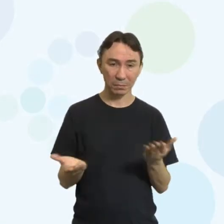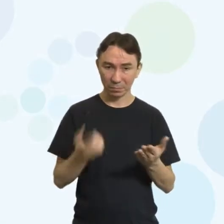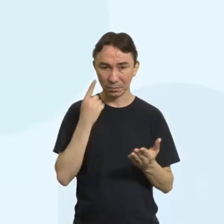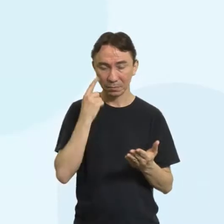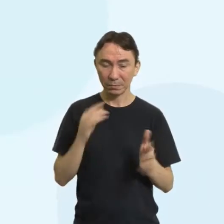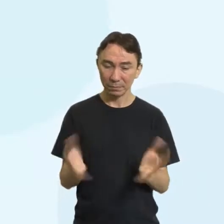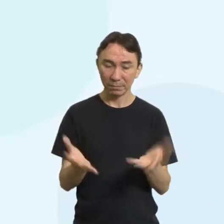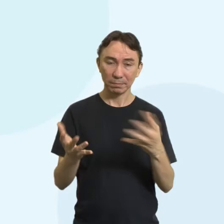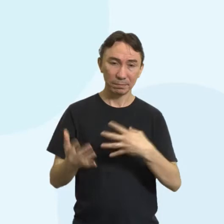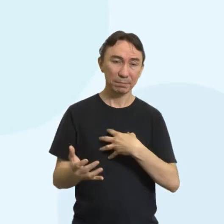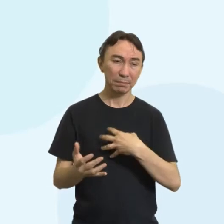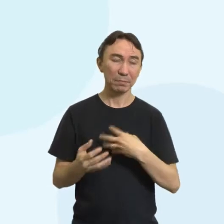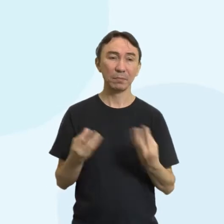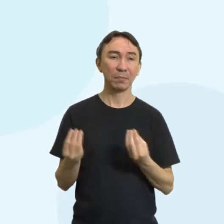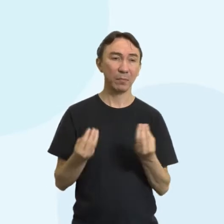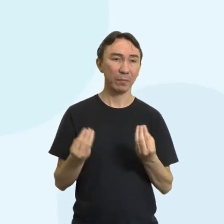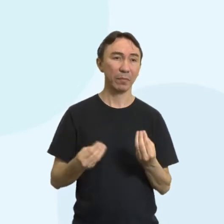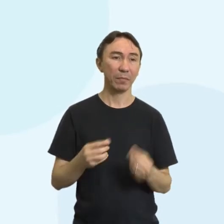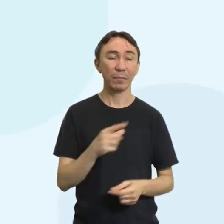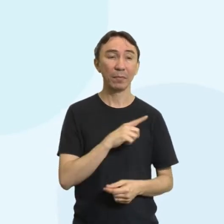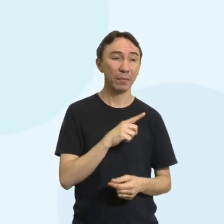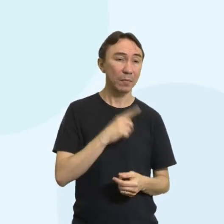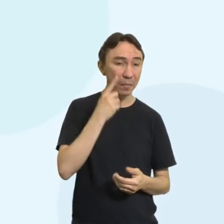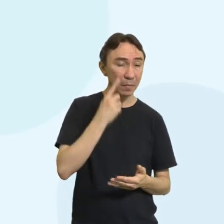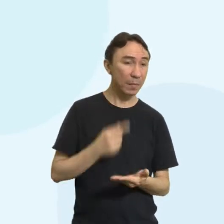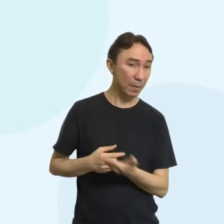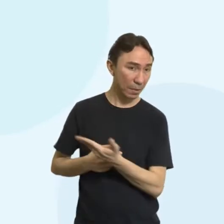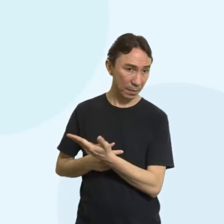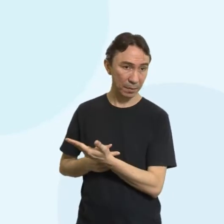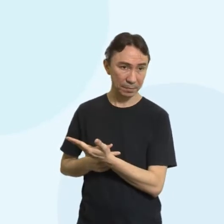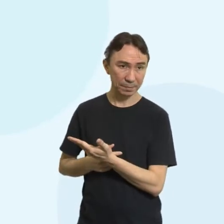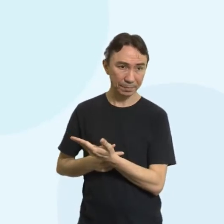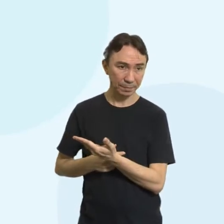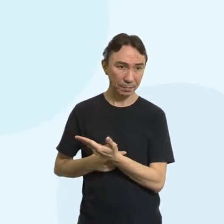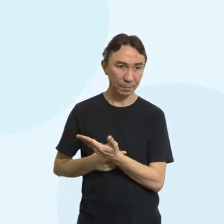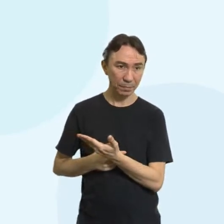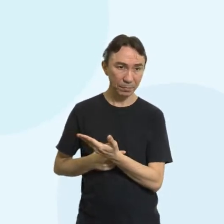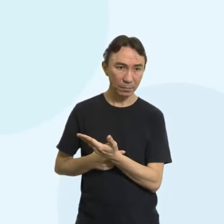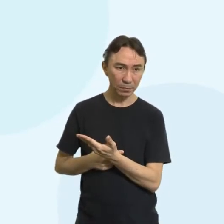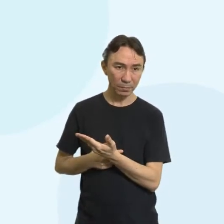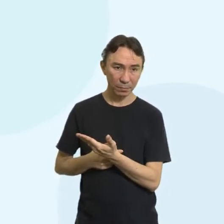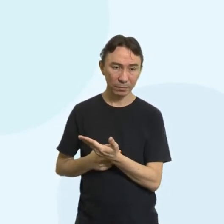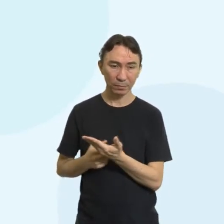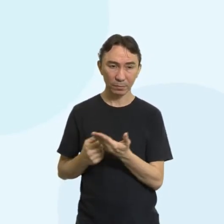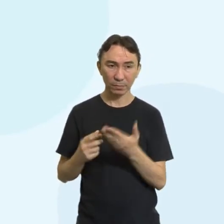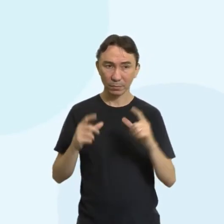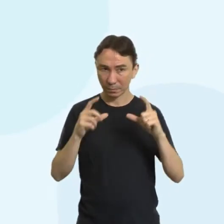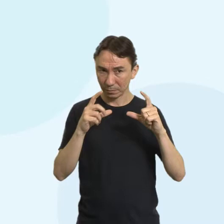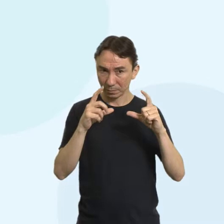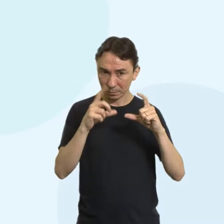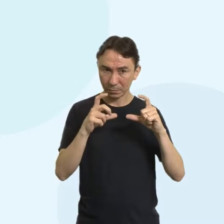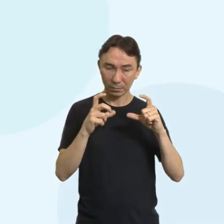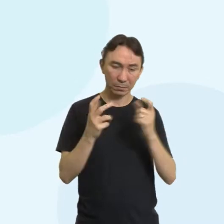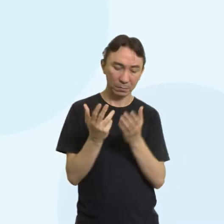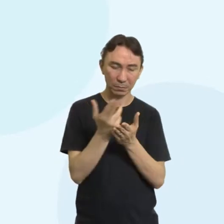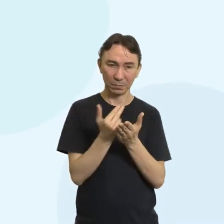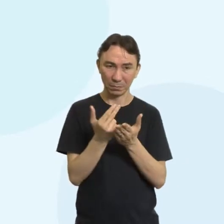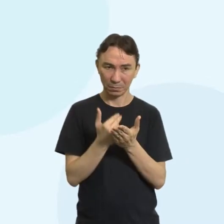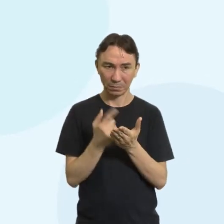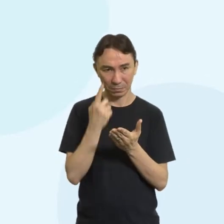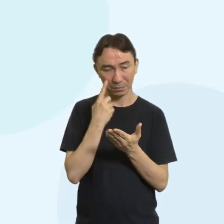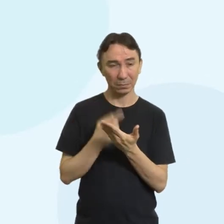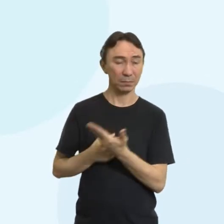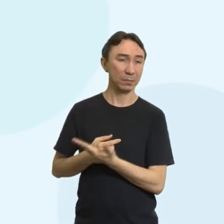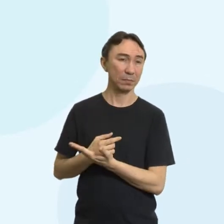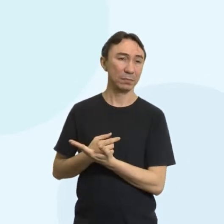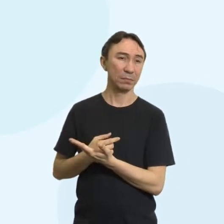hoje. Na sensibilização de hoje, vocês estão vendo aqui esse slide, né? Nesse